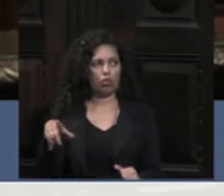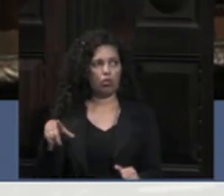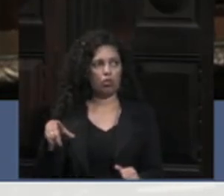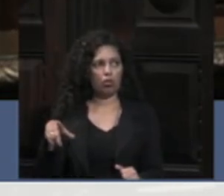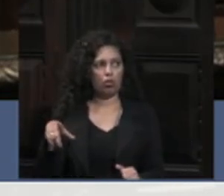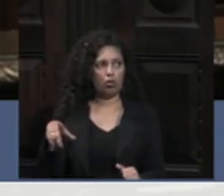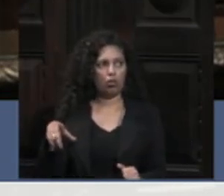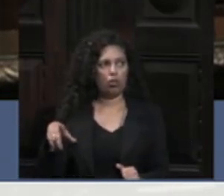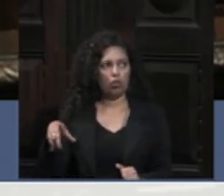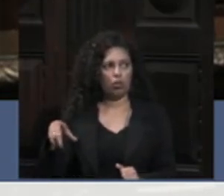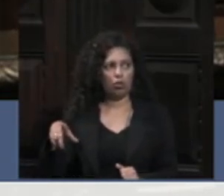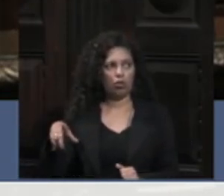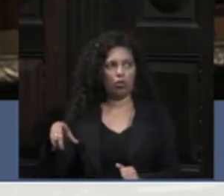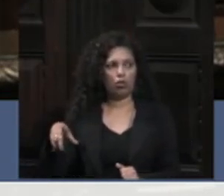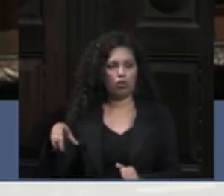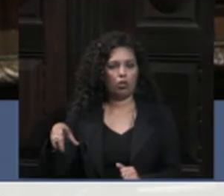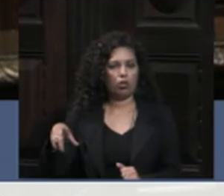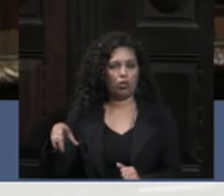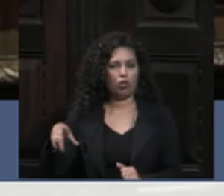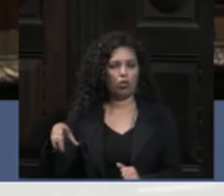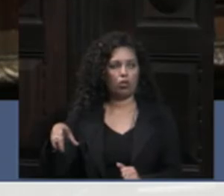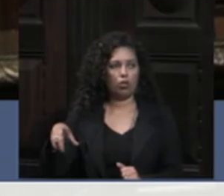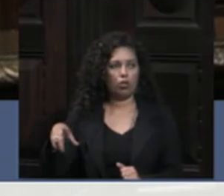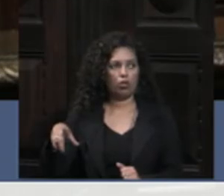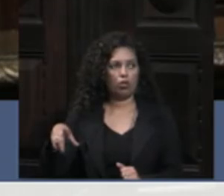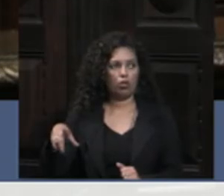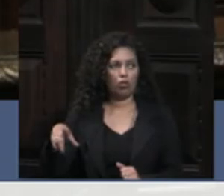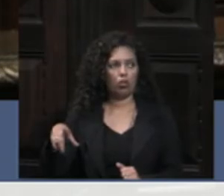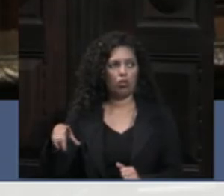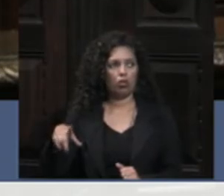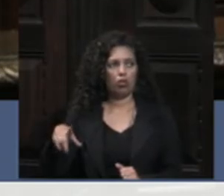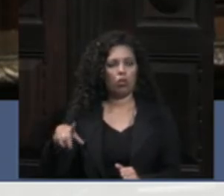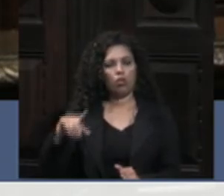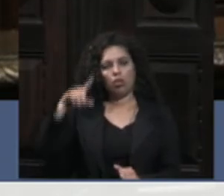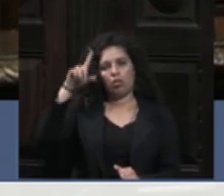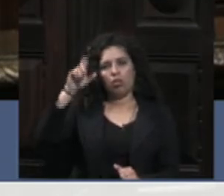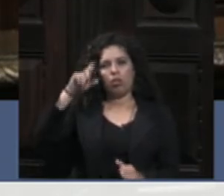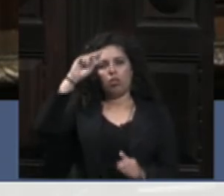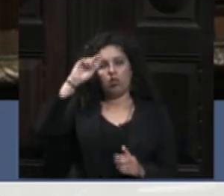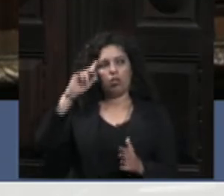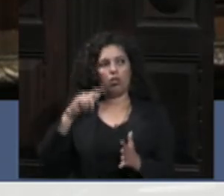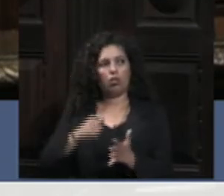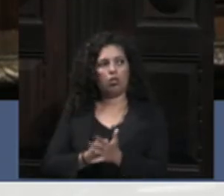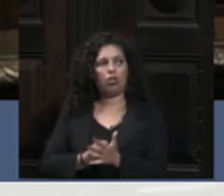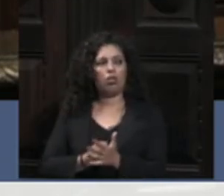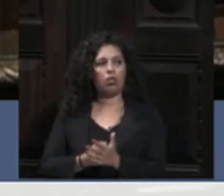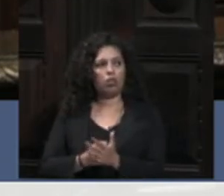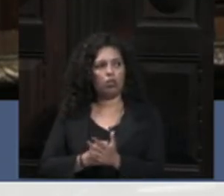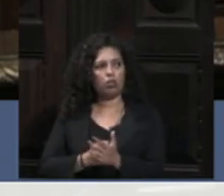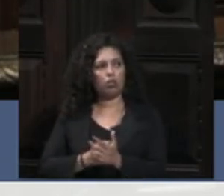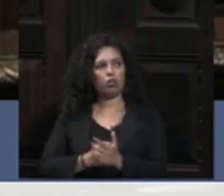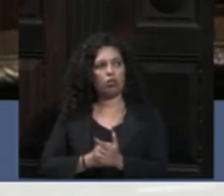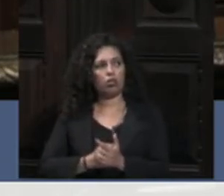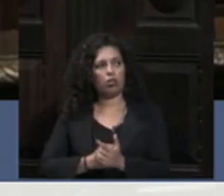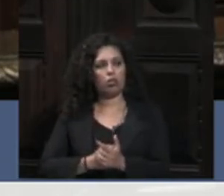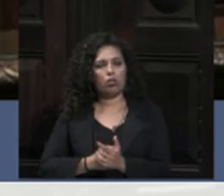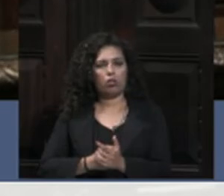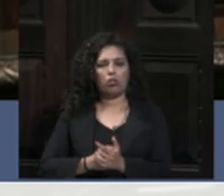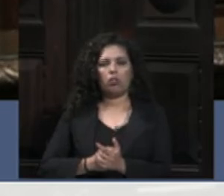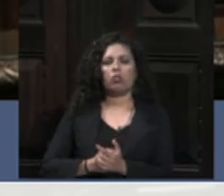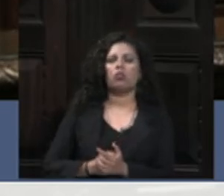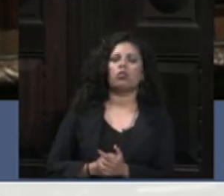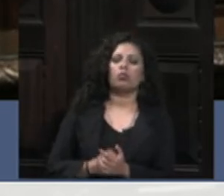que corrige essa decisão. Primeiro que faz mais de 1 ano e